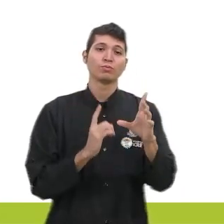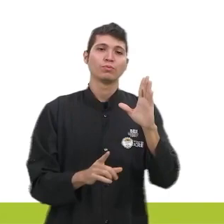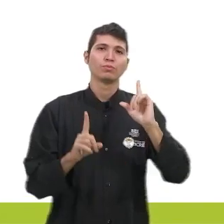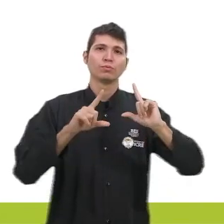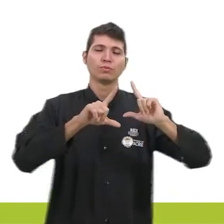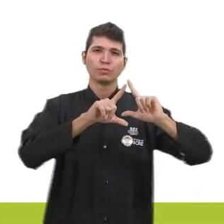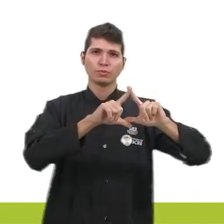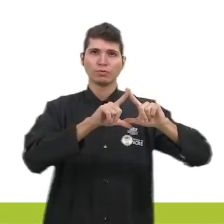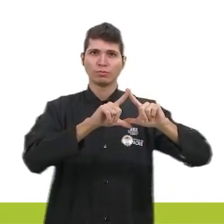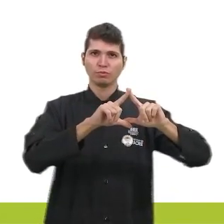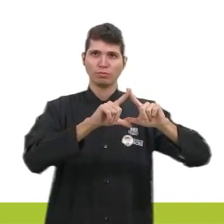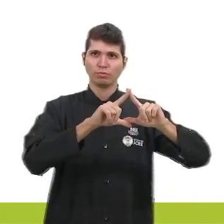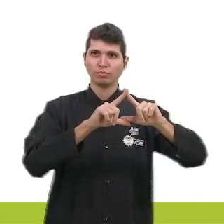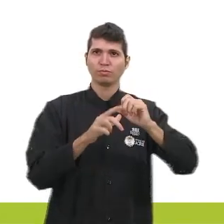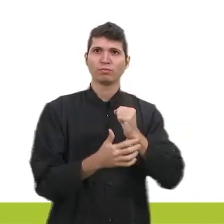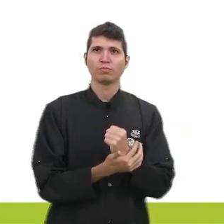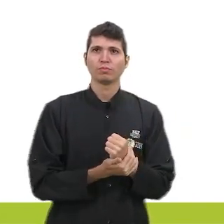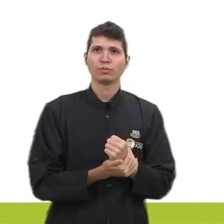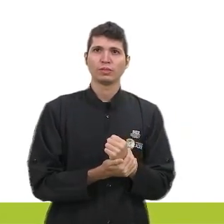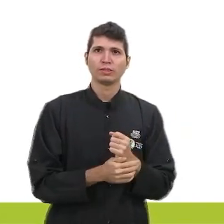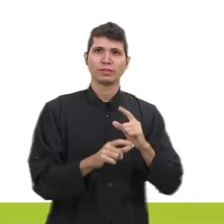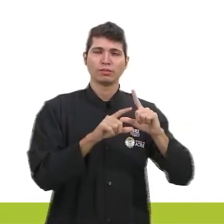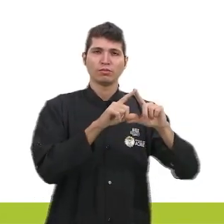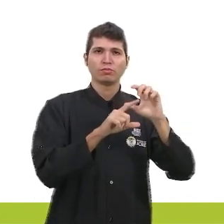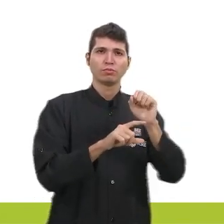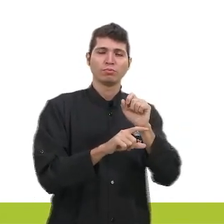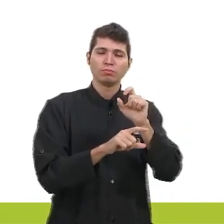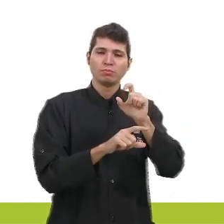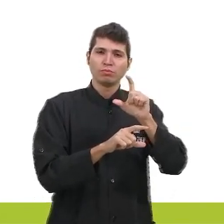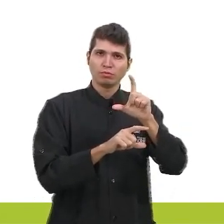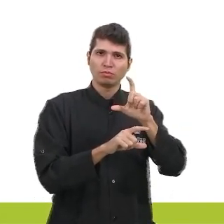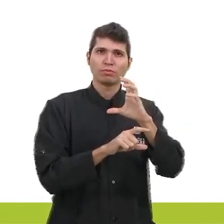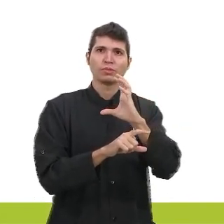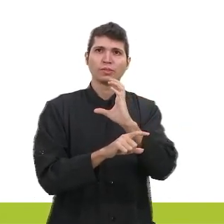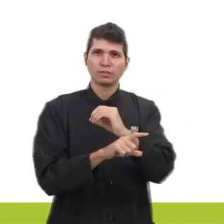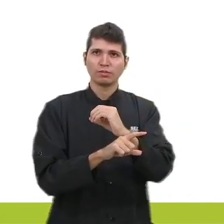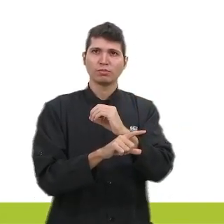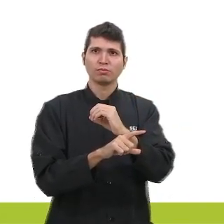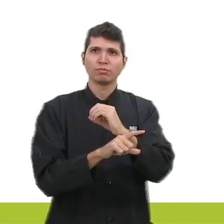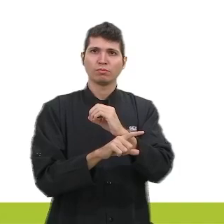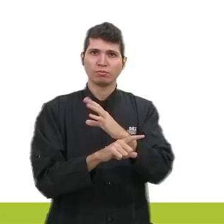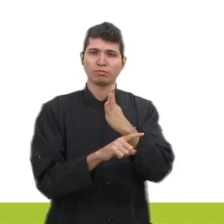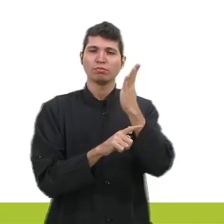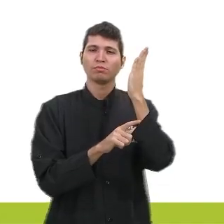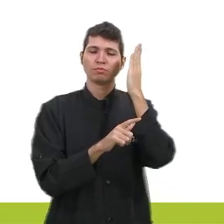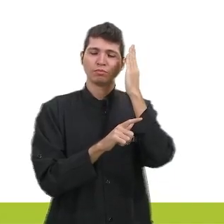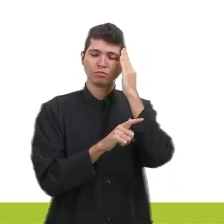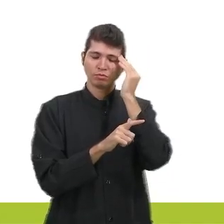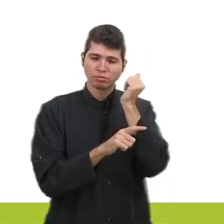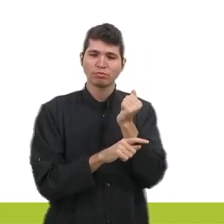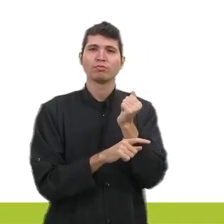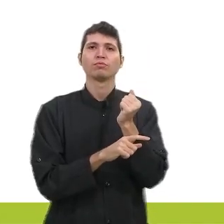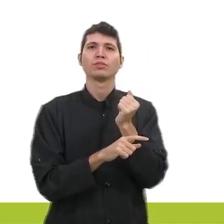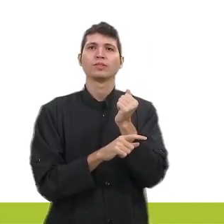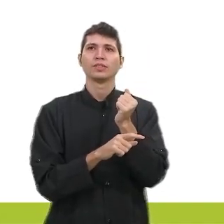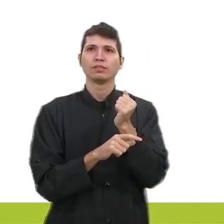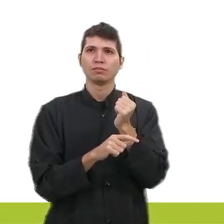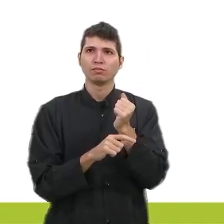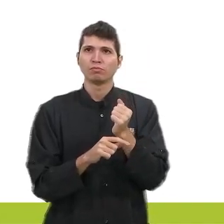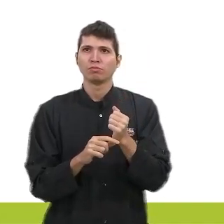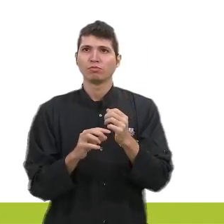nossa definição? Como o delta é maior que zero, já sei, professor. já sei que eu vou ter duas soluções,